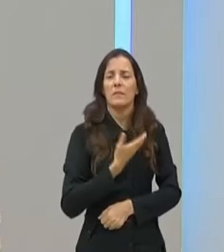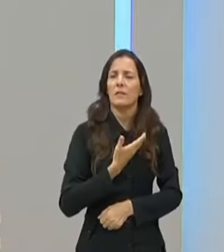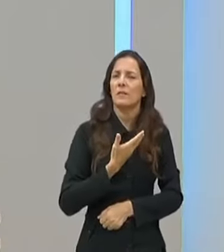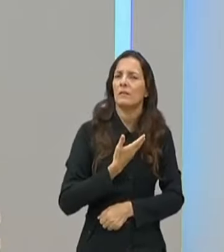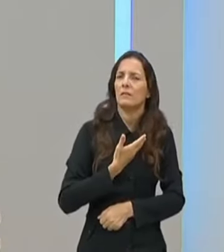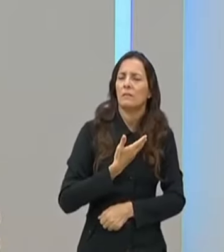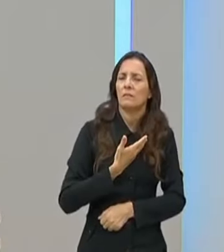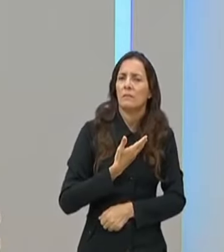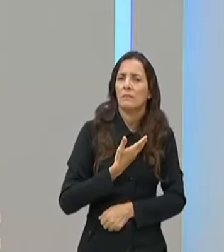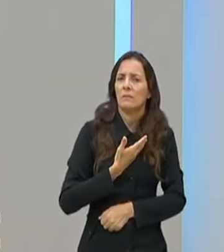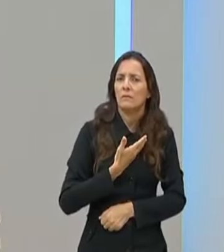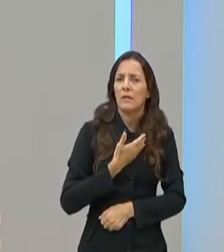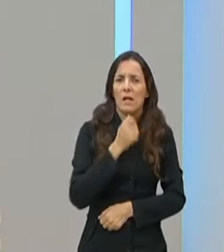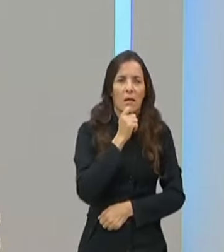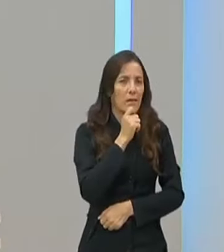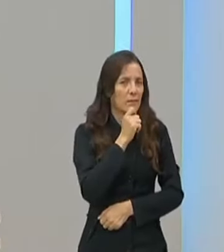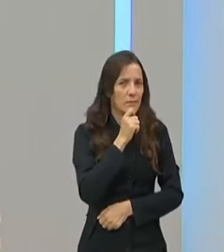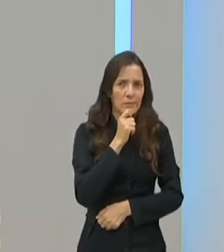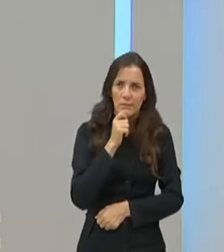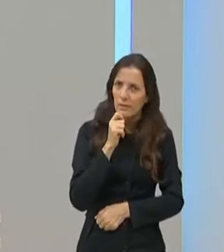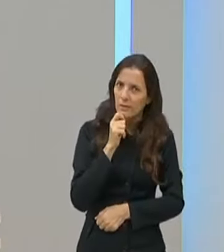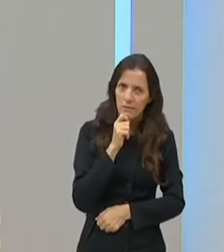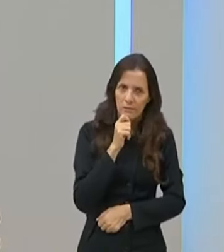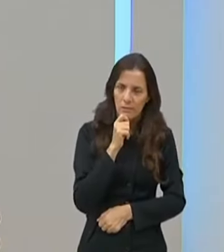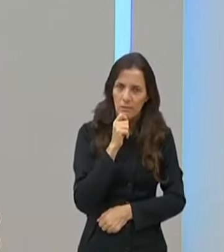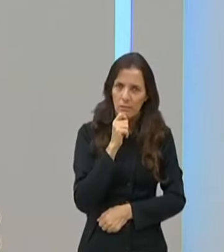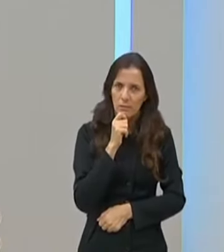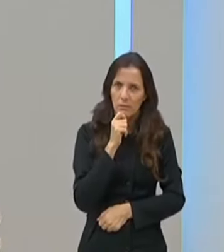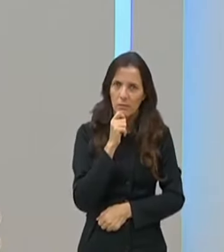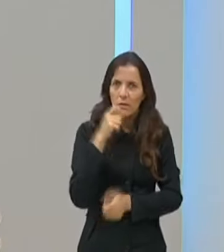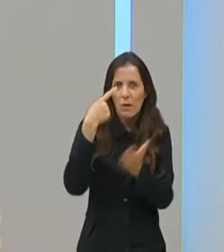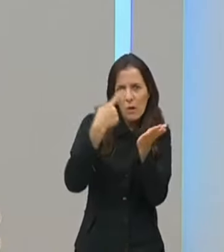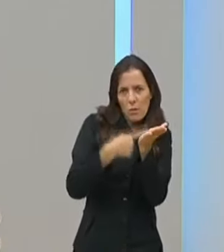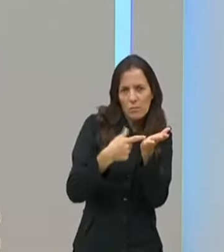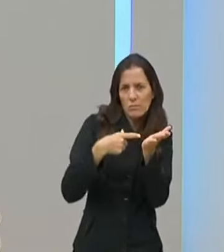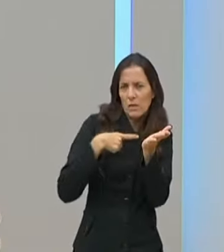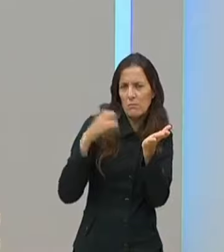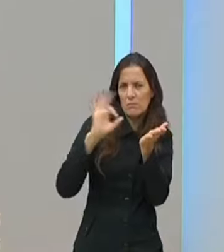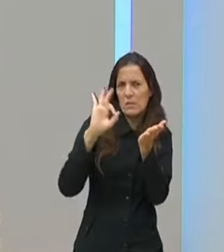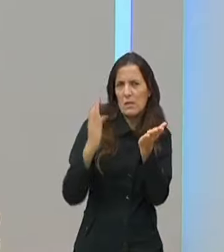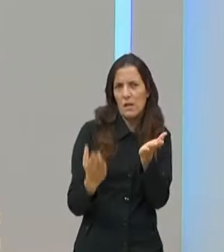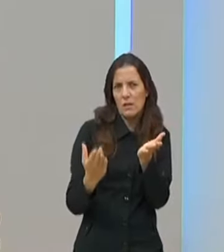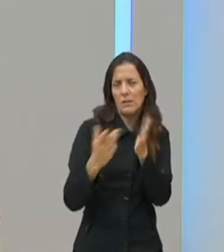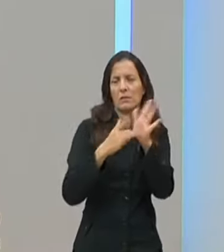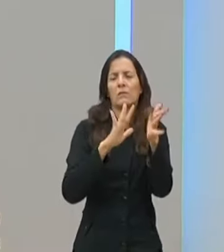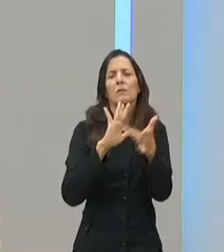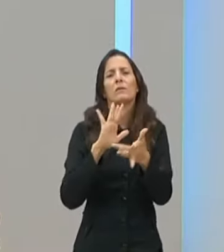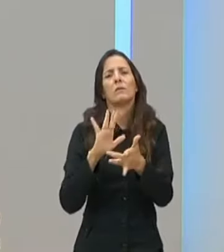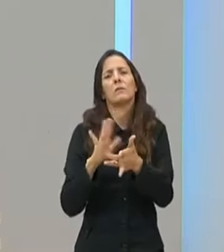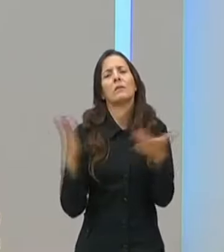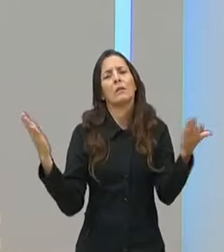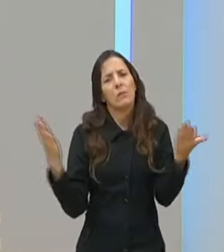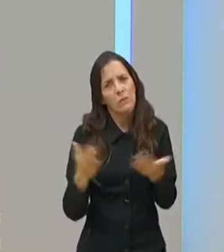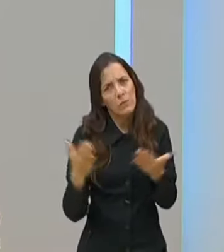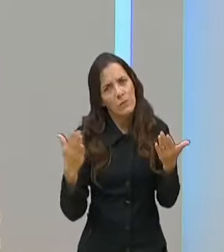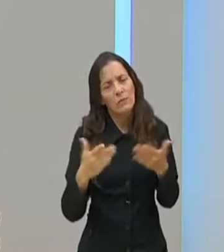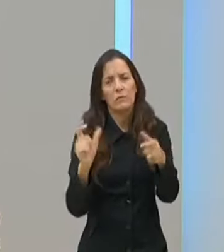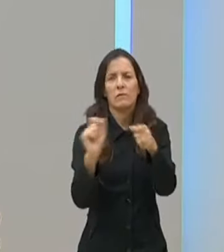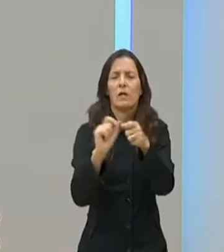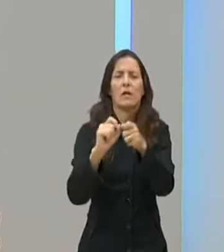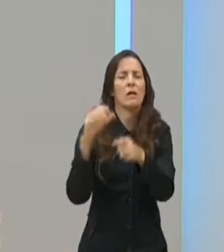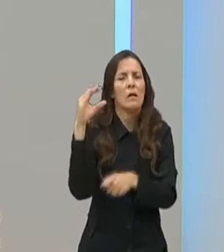a cruz, ainda não assumiu o compromisso de sofrer por Jesus, faça isto